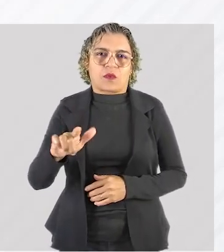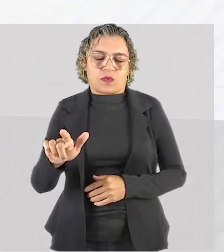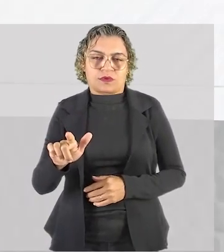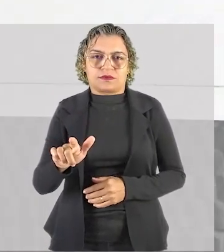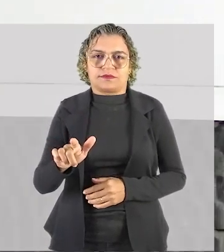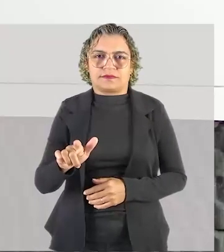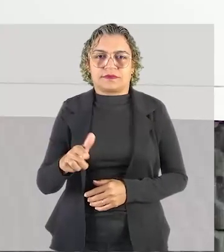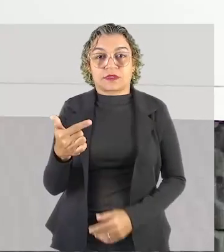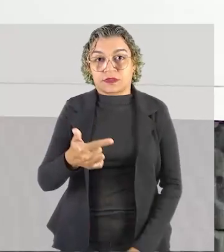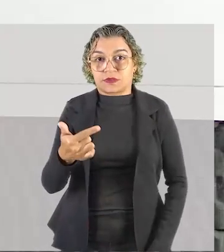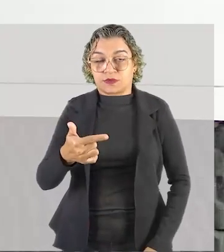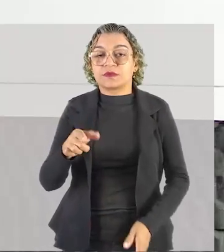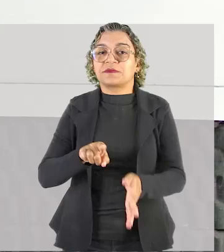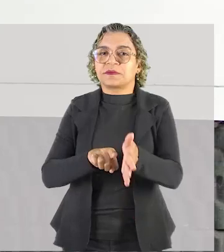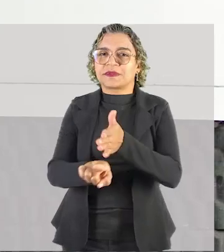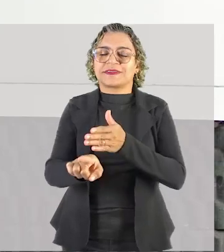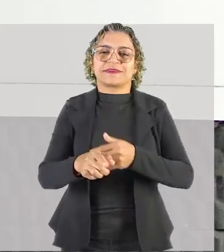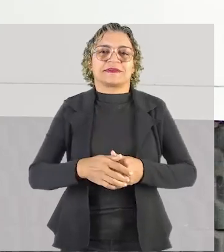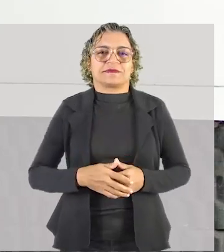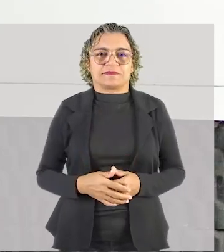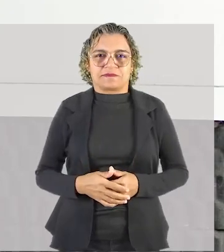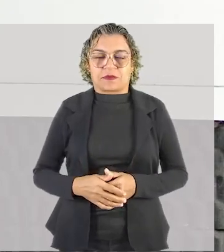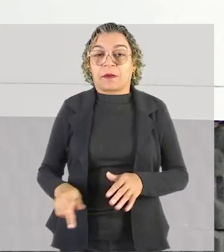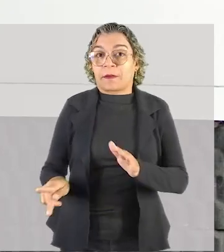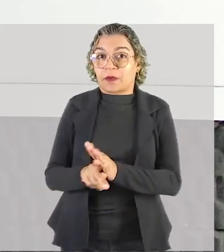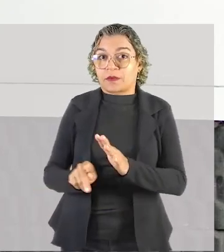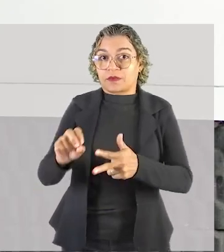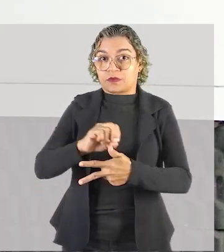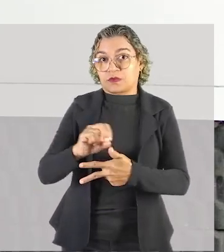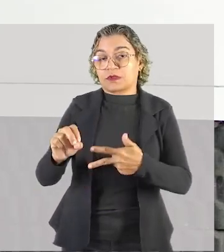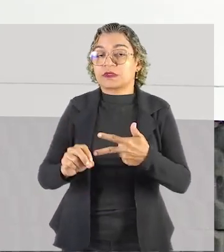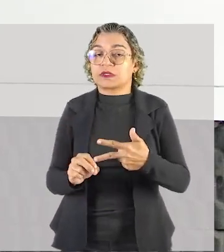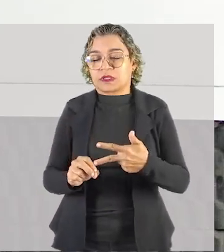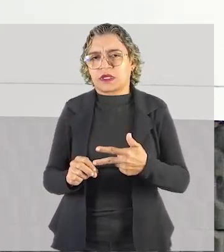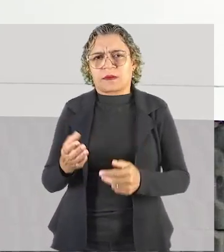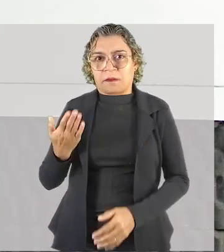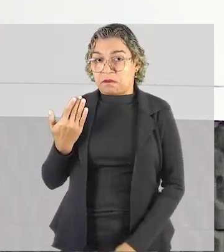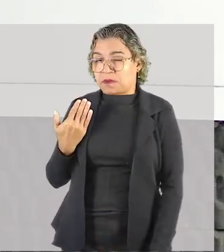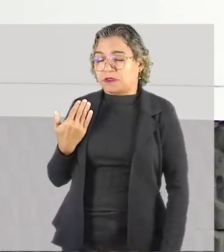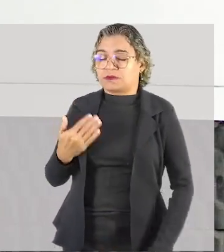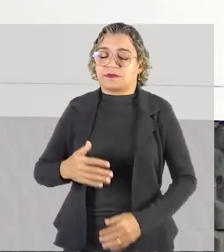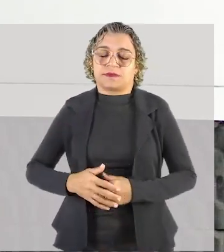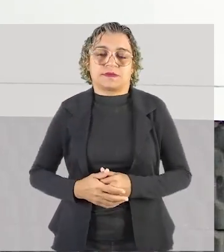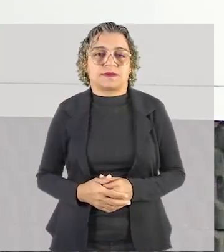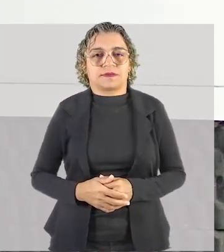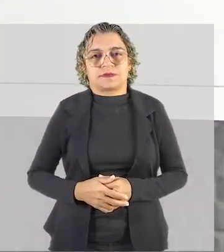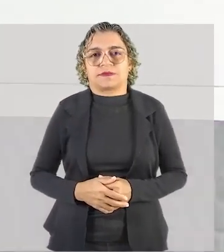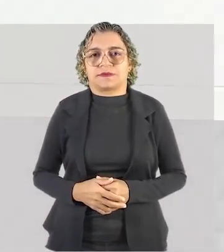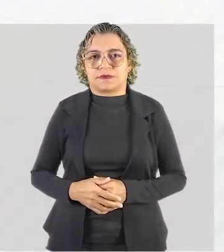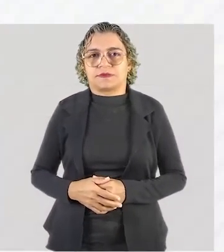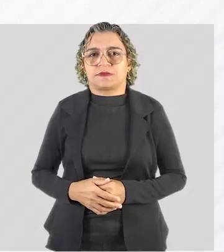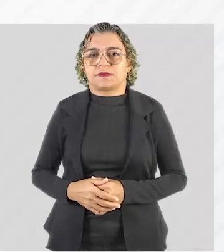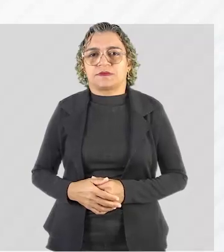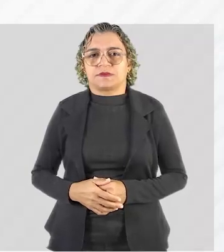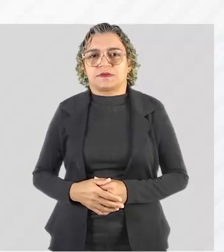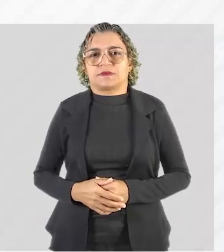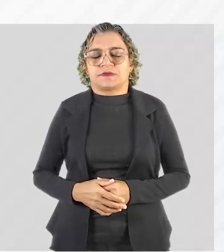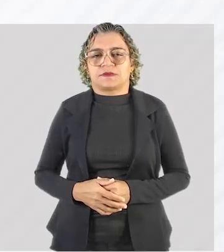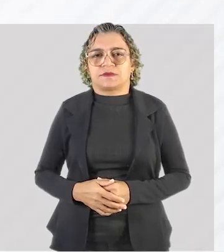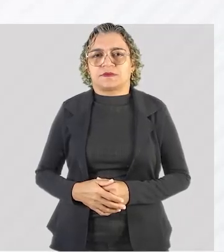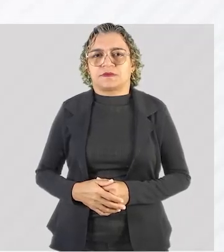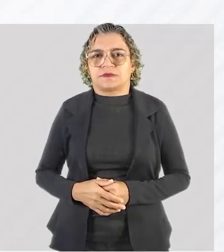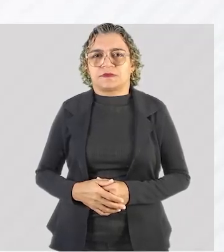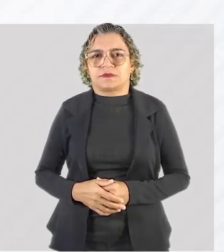nossa segunda questão. Uma questão do Enem, bem recente, né? Para